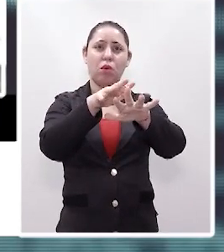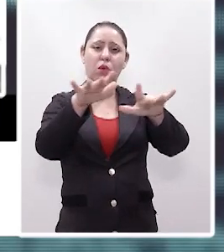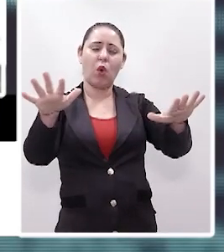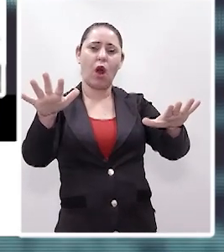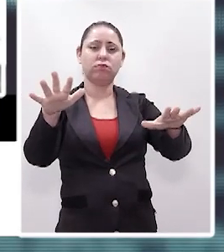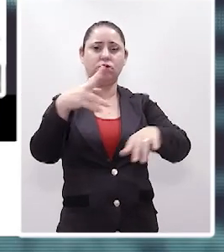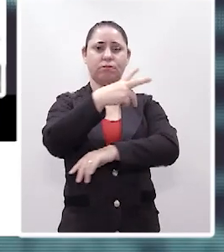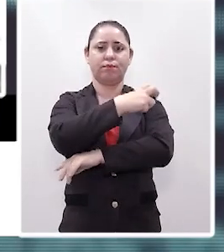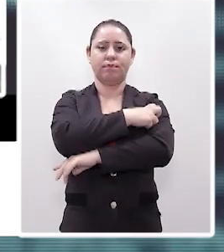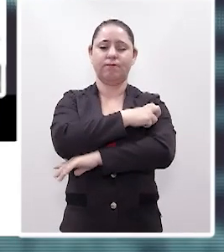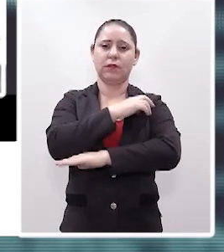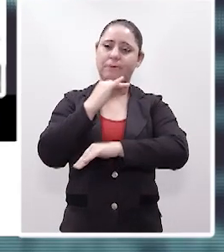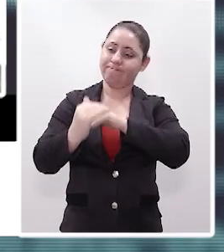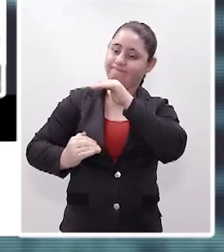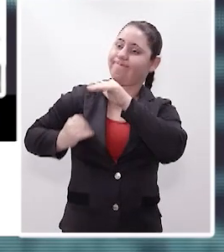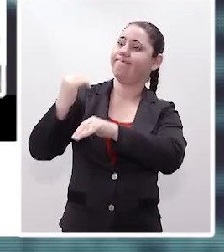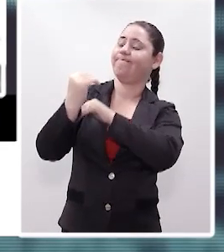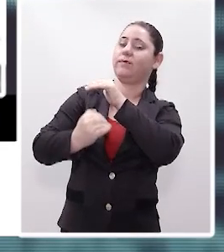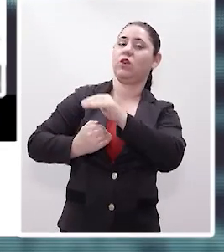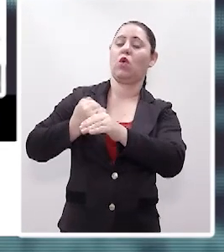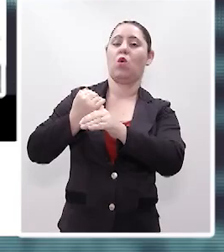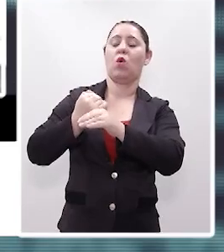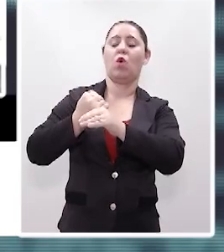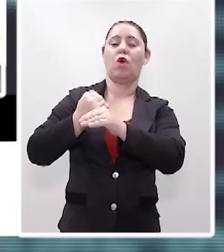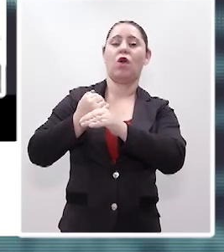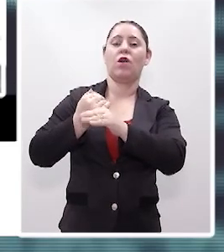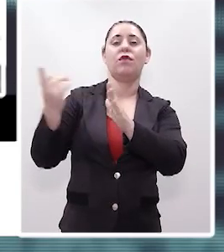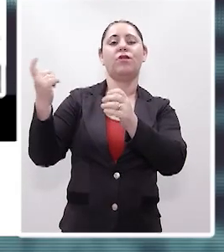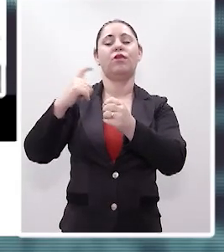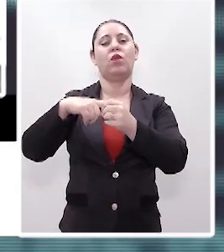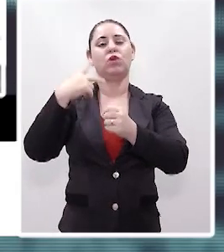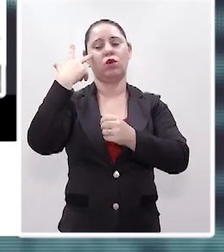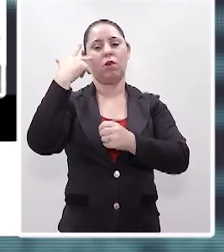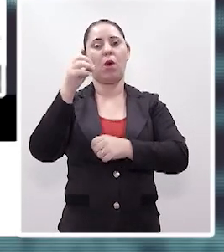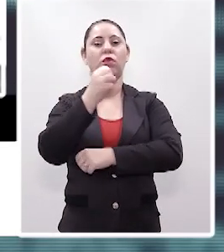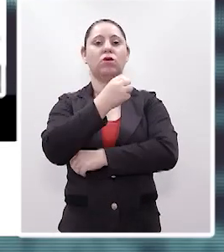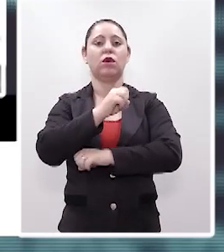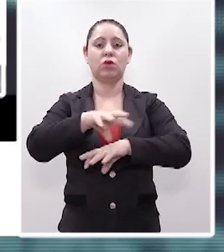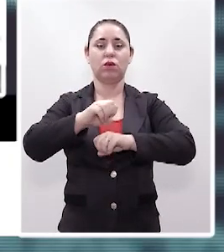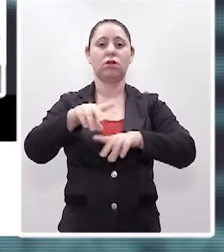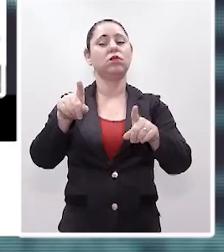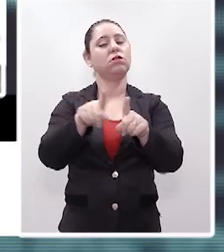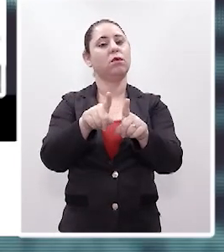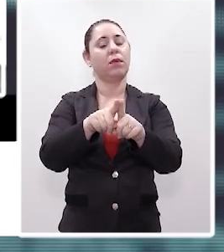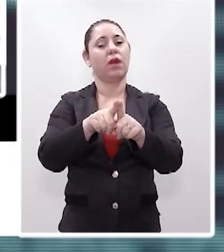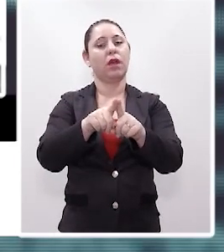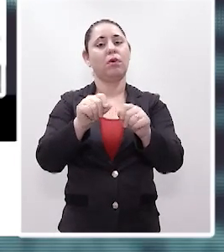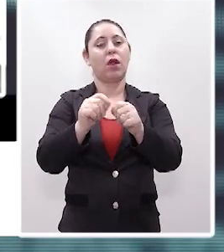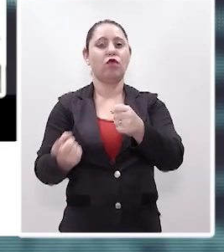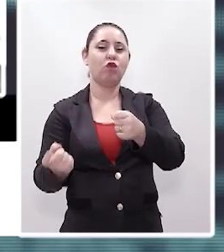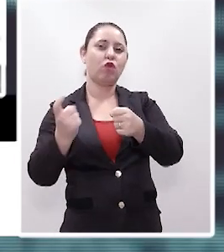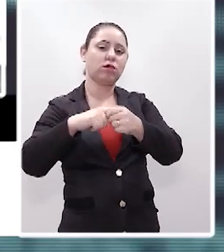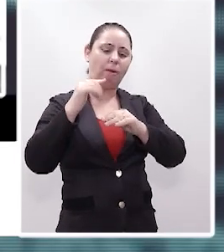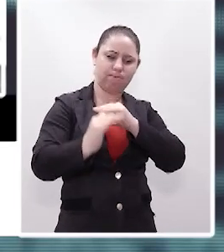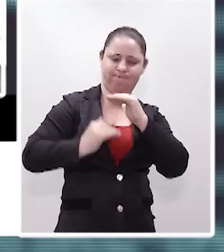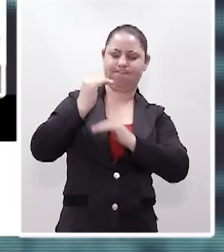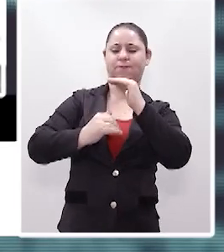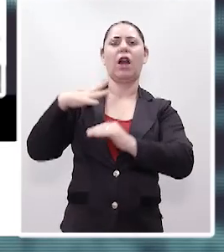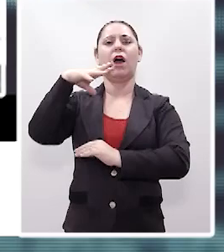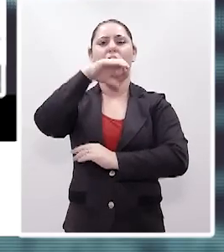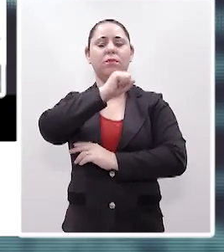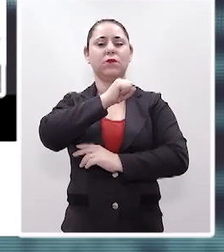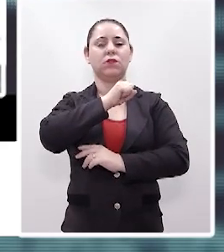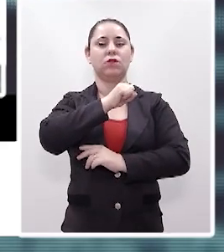imunização avancem e que a gente consiga aí voltar com uma certa normalidade, inclusive na educação, para recuperar esse prejuízo aí,